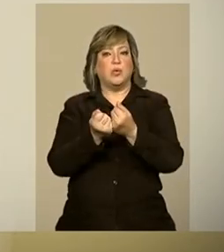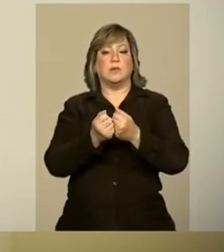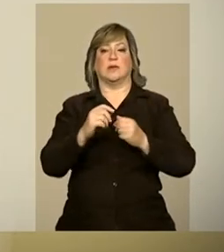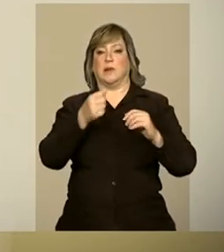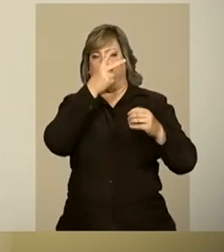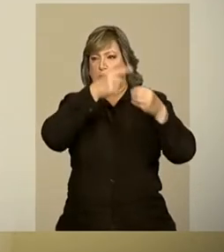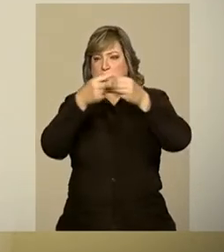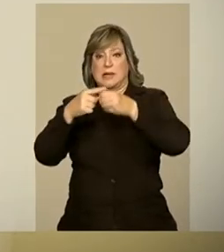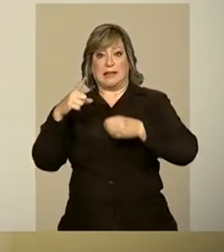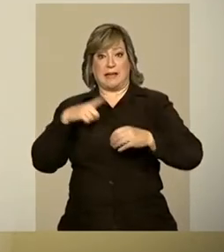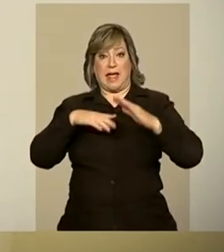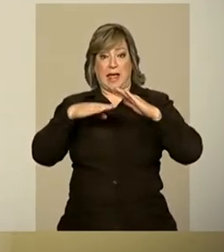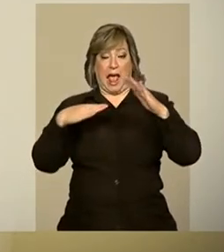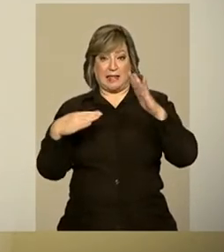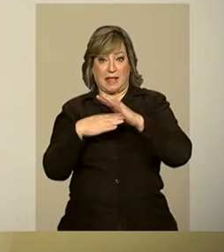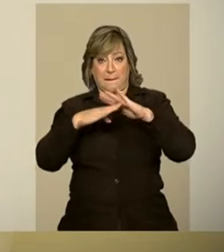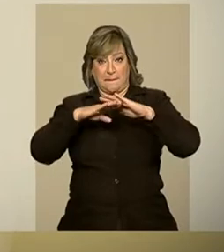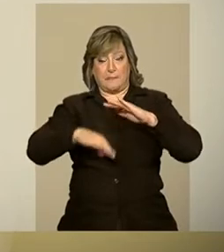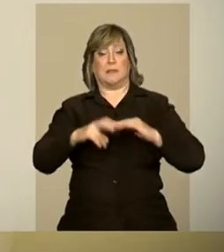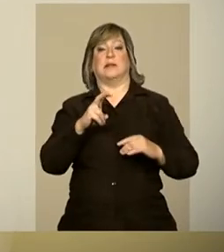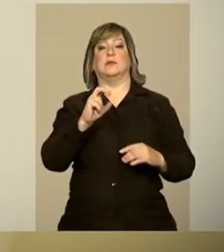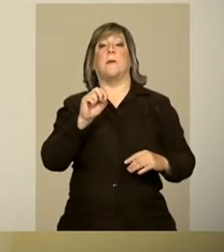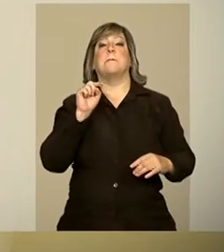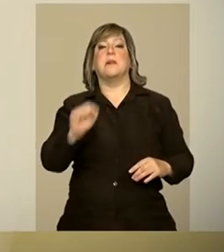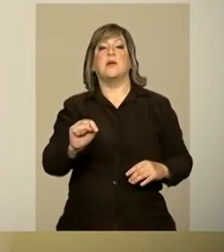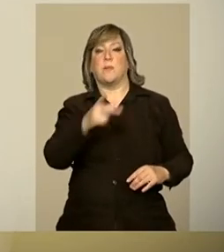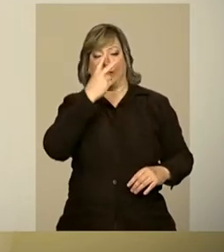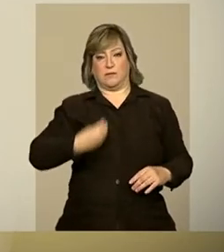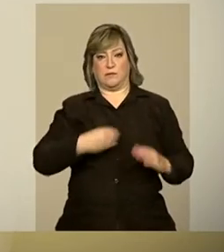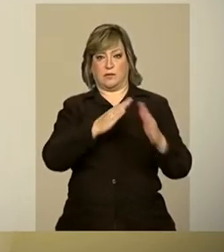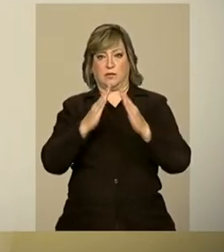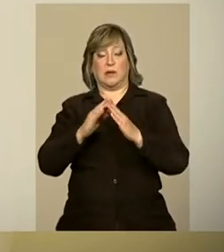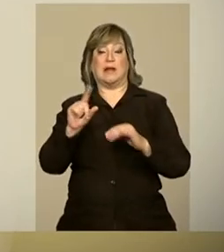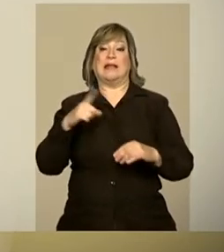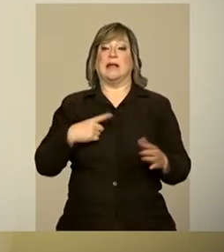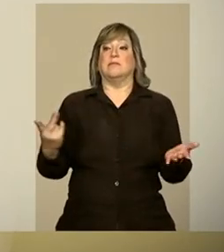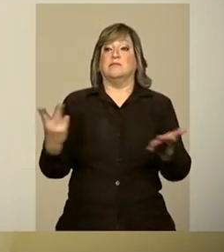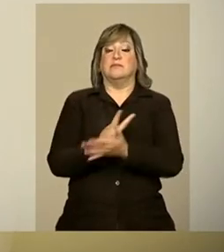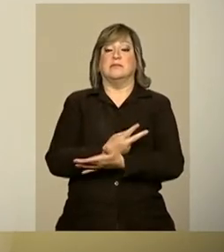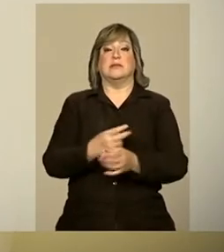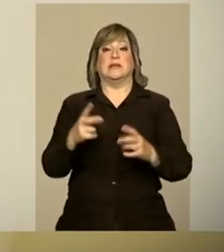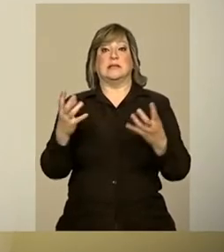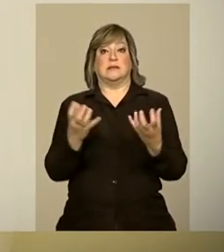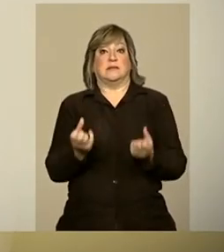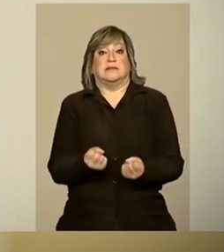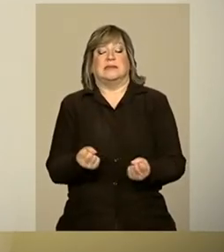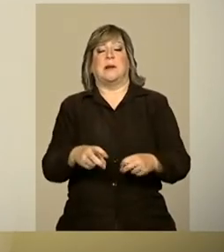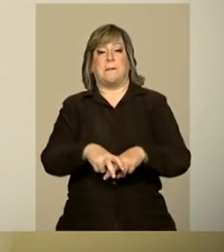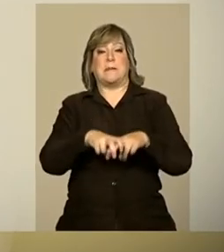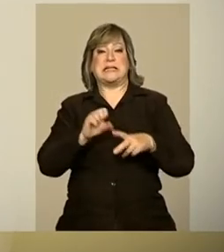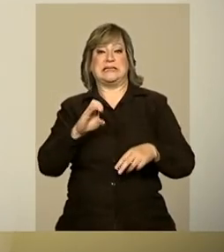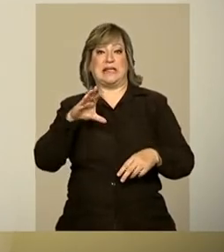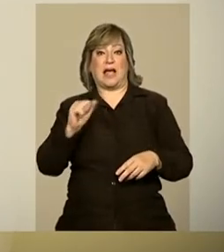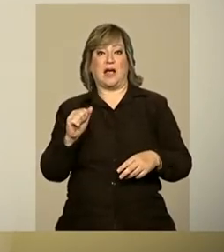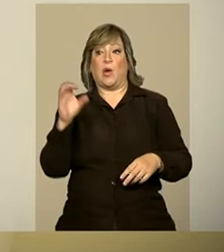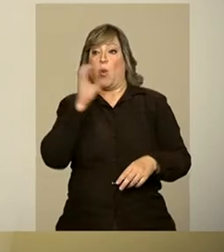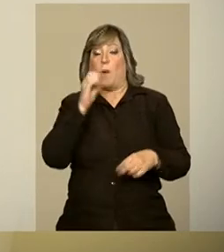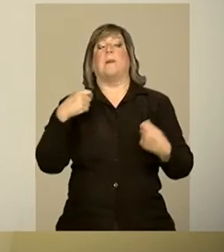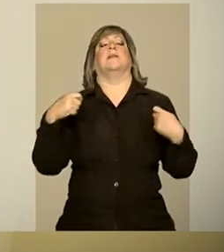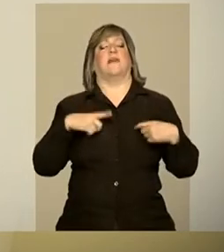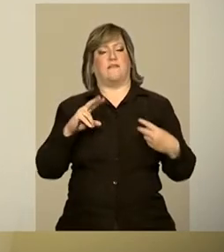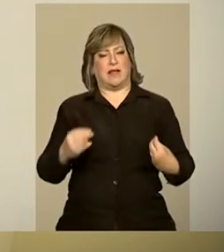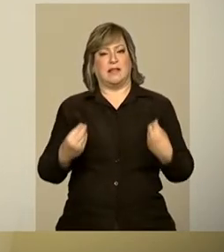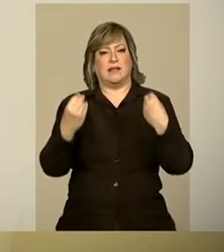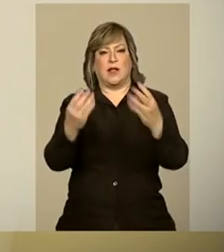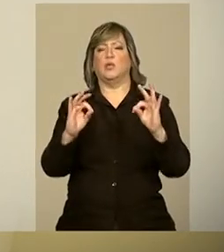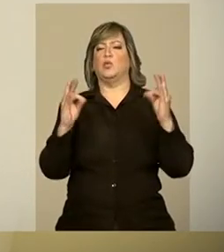mil habitantes e que sejam atingidos por situação de emergência devido à seca, terão recebido todas